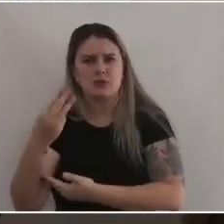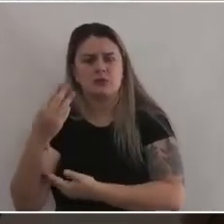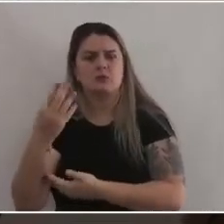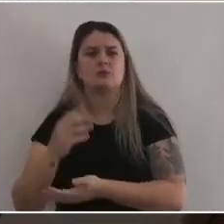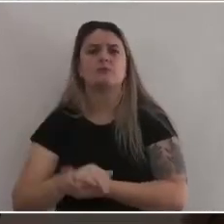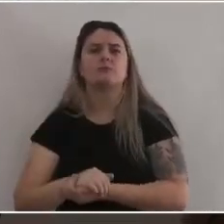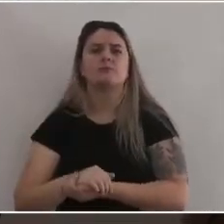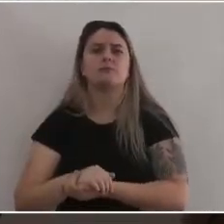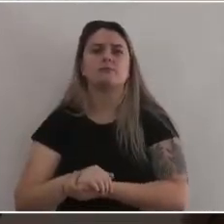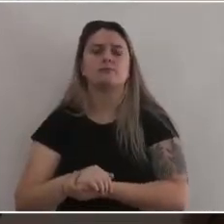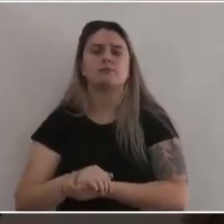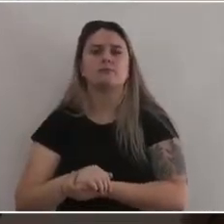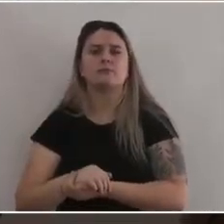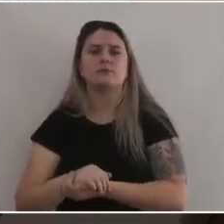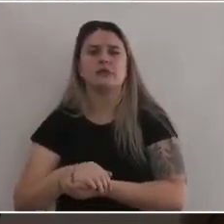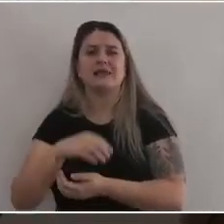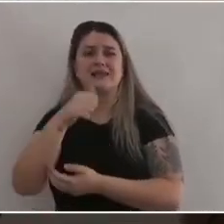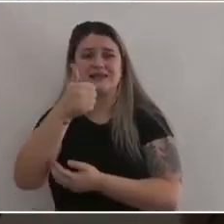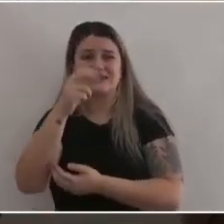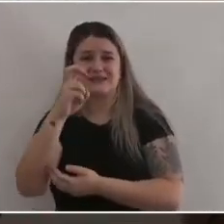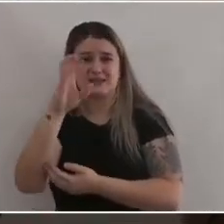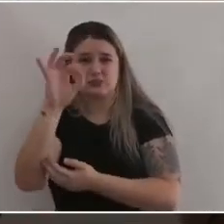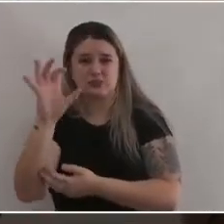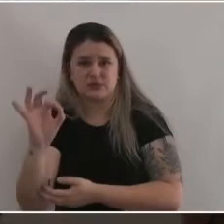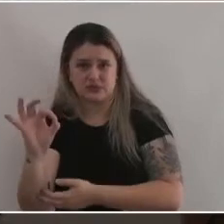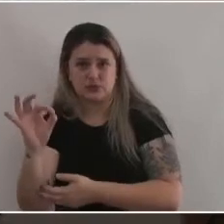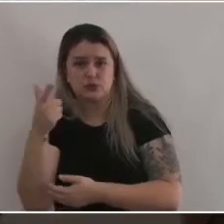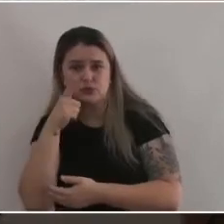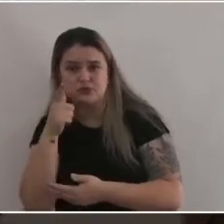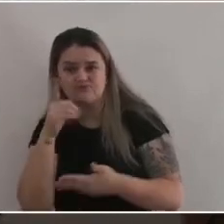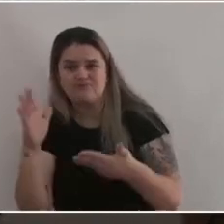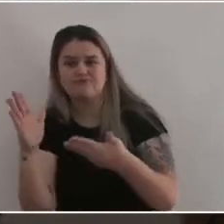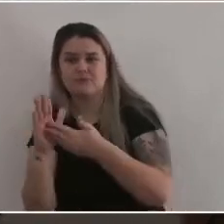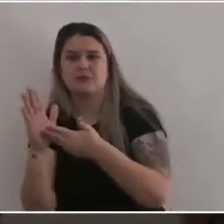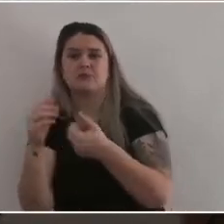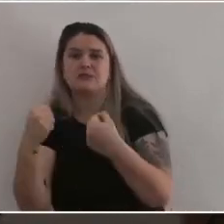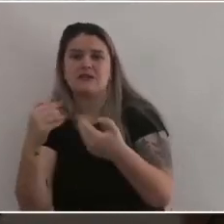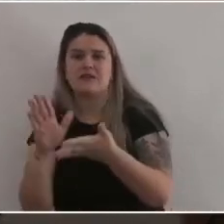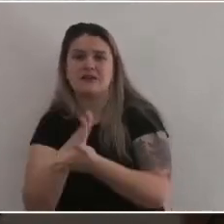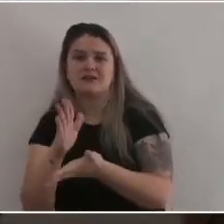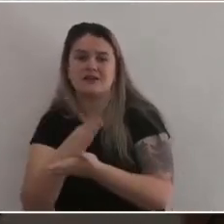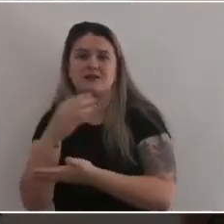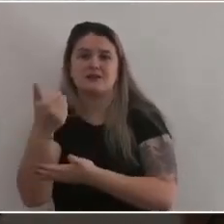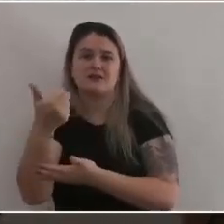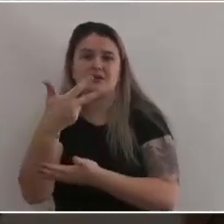92.541.000. Para os 15% ser atingido, precisaria ser gasto R$